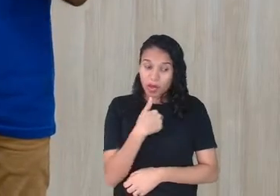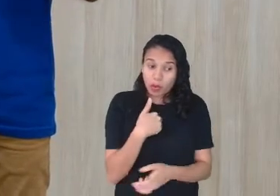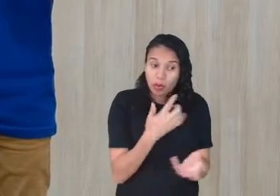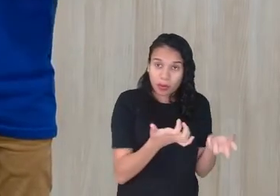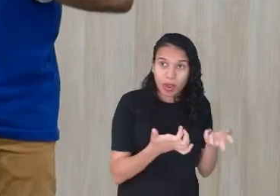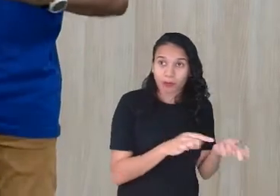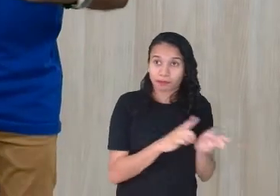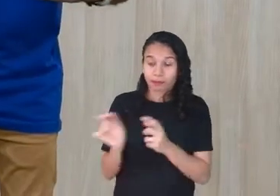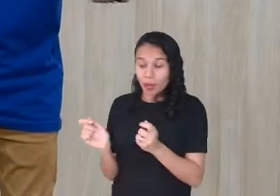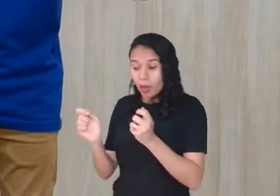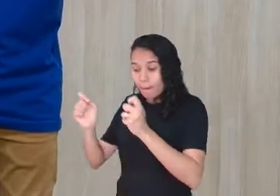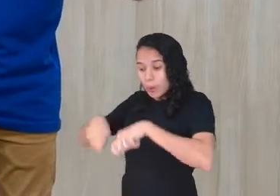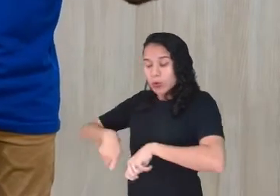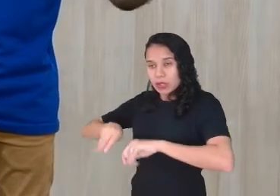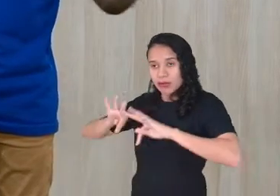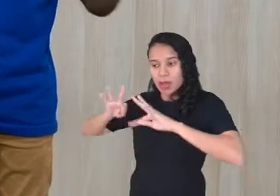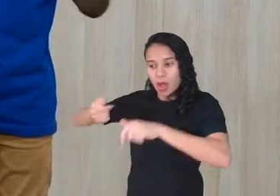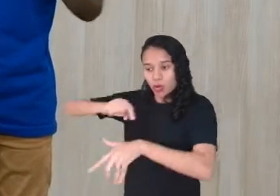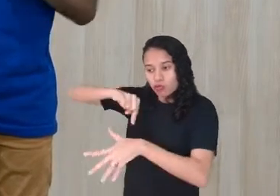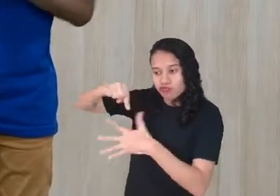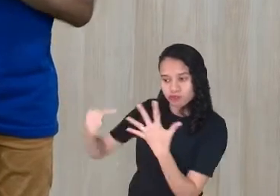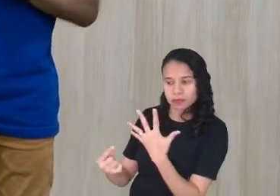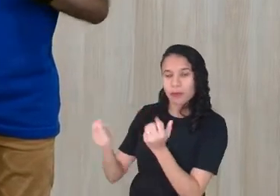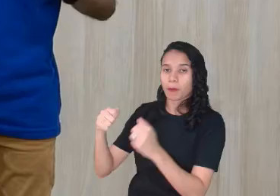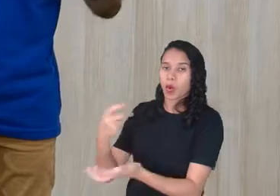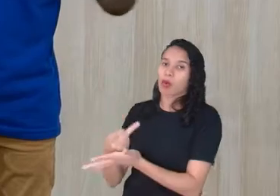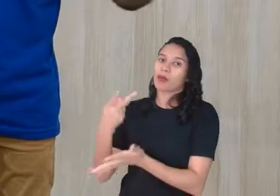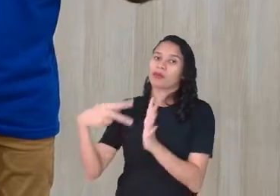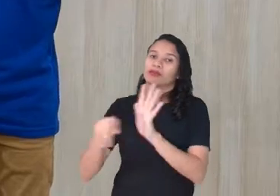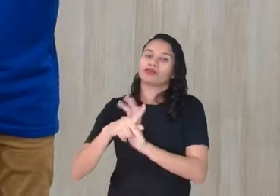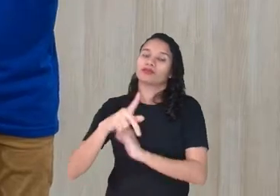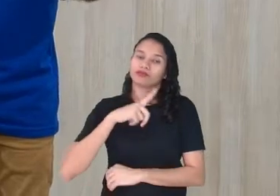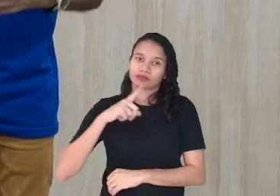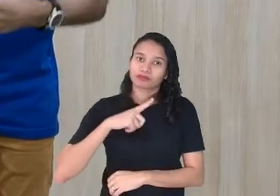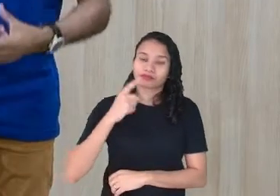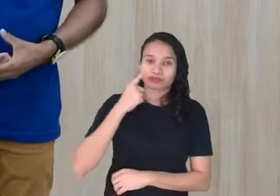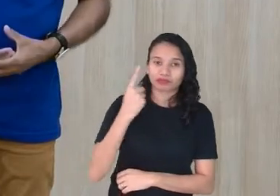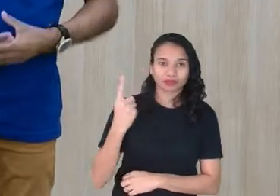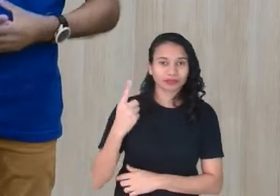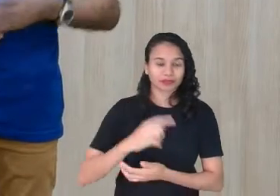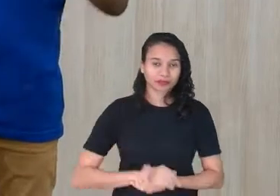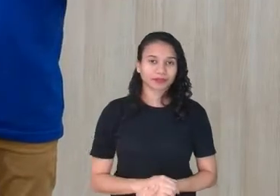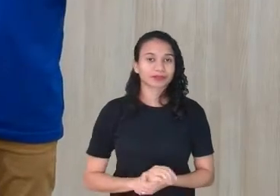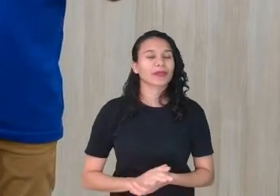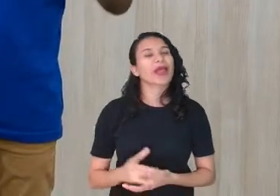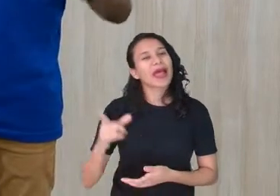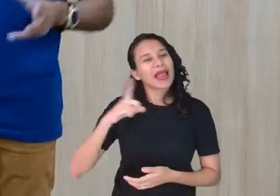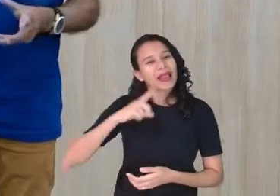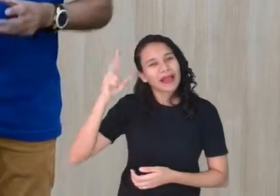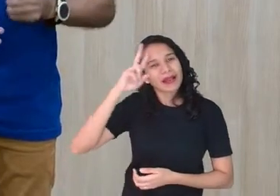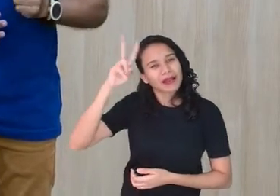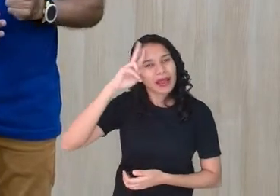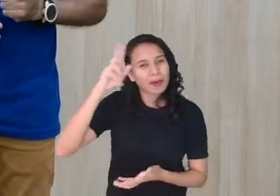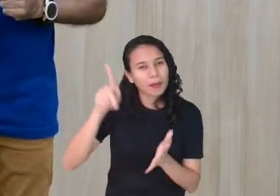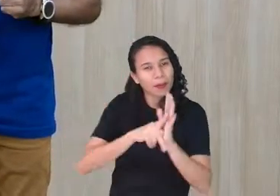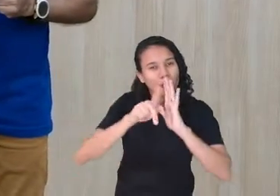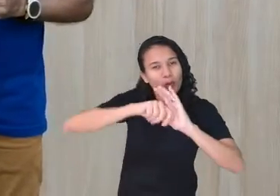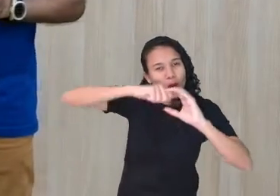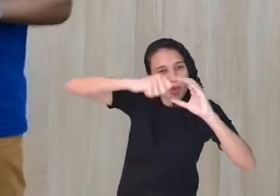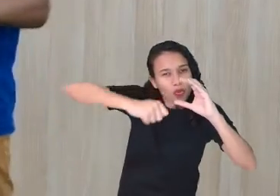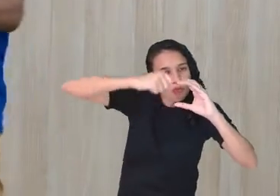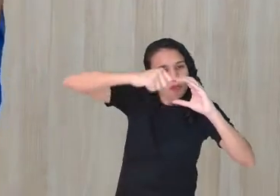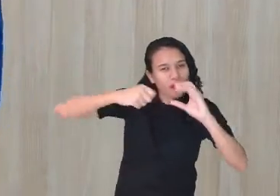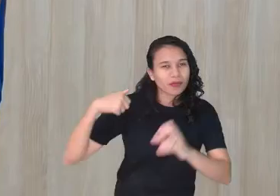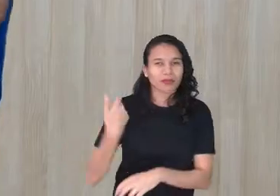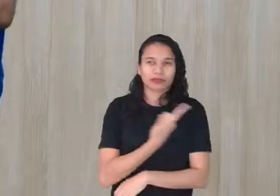os casos possíveis são todos os casos possíveis que podem acontecer. Eu vou colocar no denominador. Naquele caso lá do vídeo, que a gente